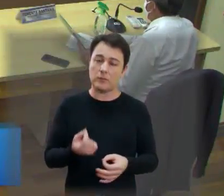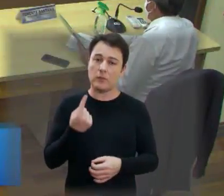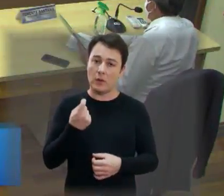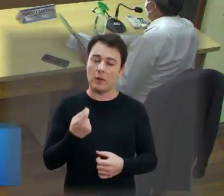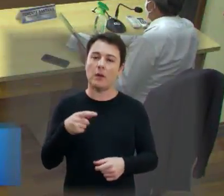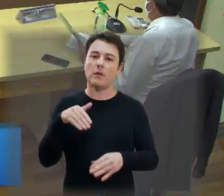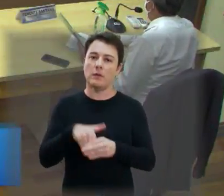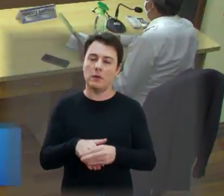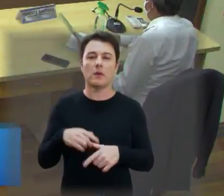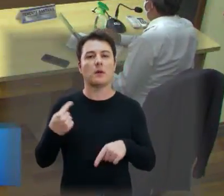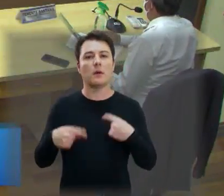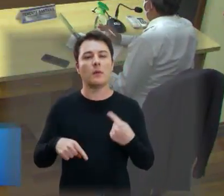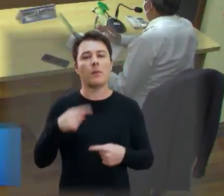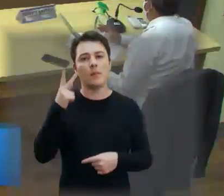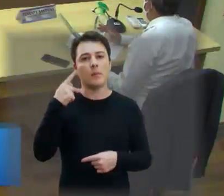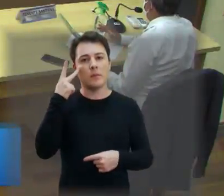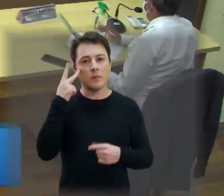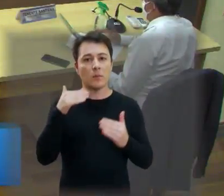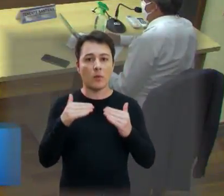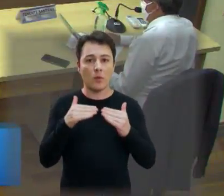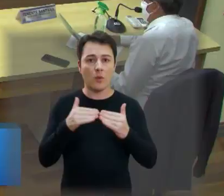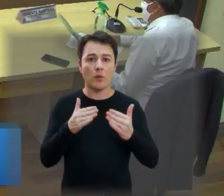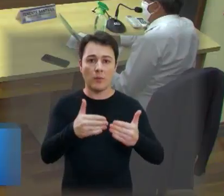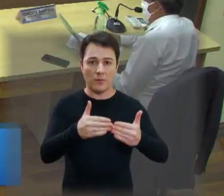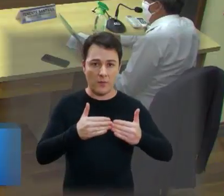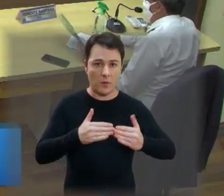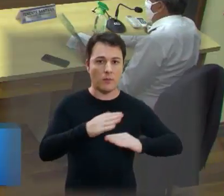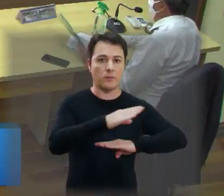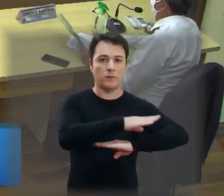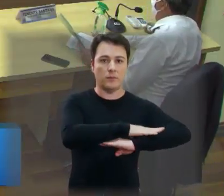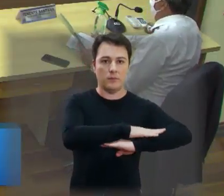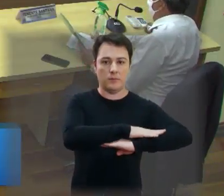discussão em votação, os vereadores que forem favoráveis, permaneçam como estão.